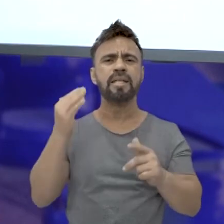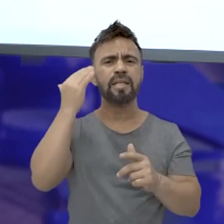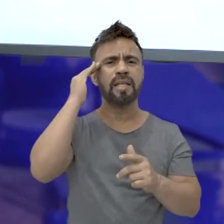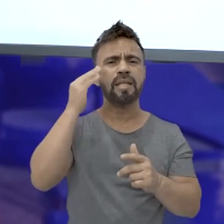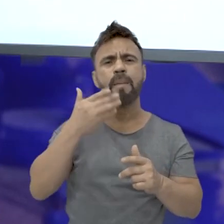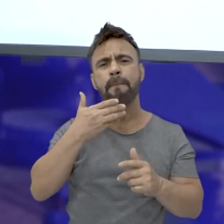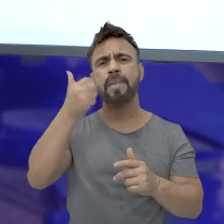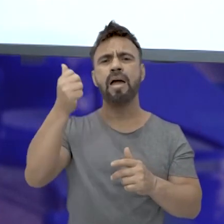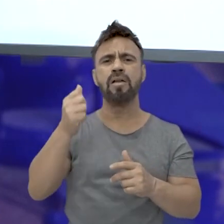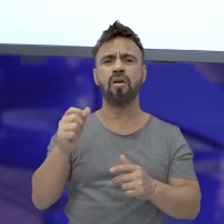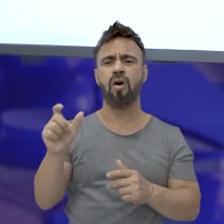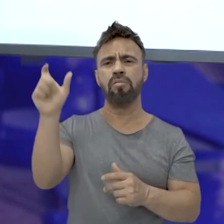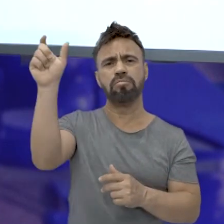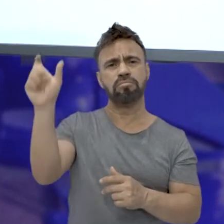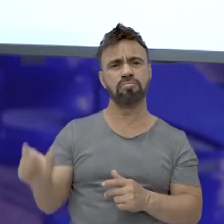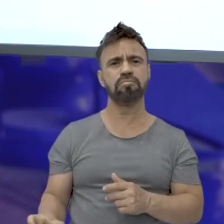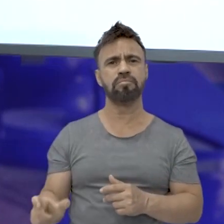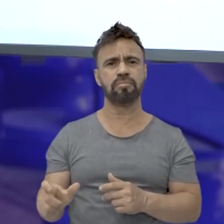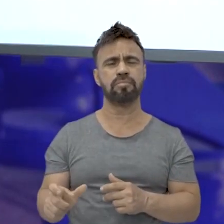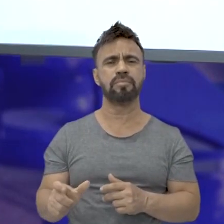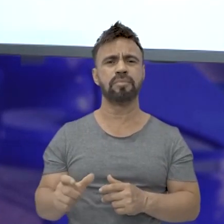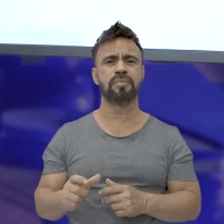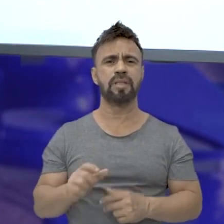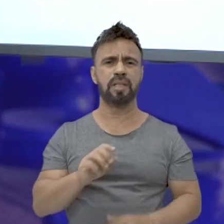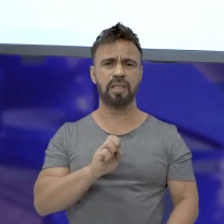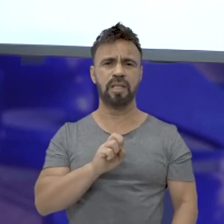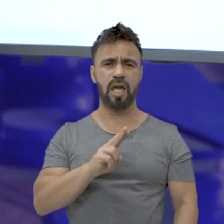essa ideia do outro e do eu,